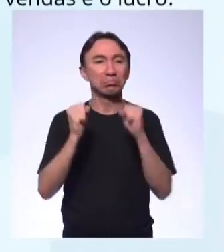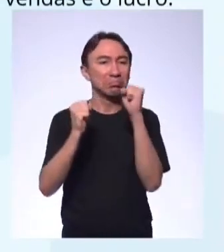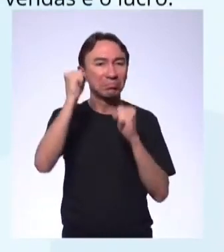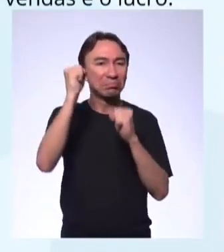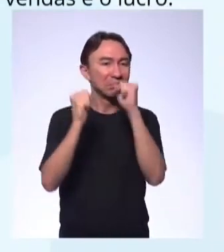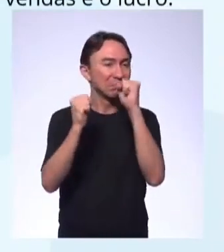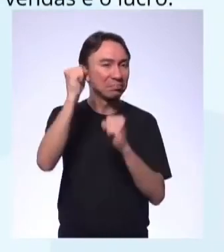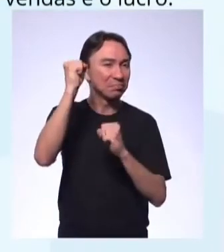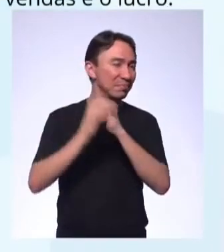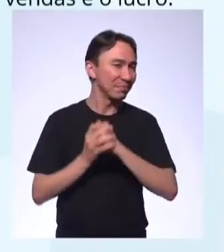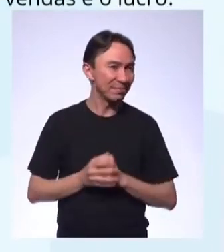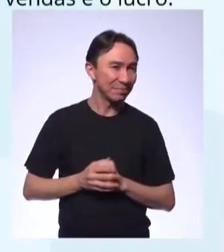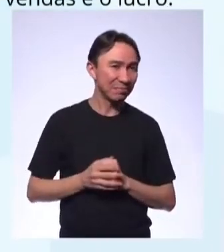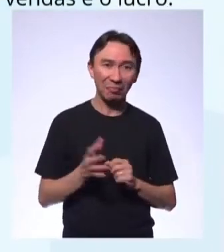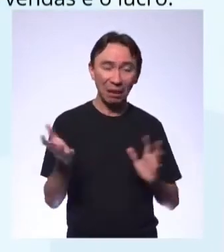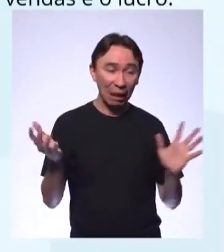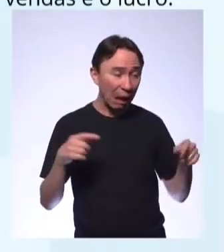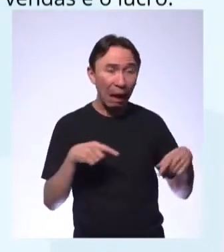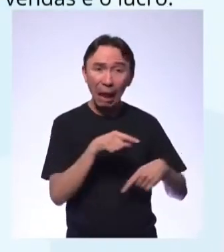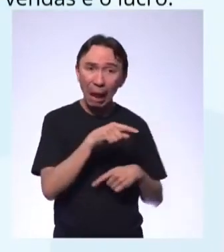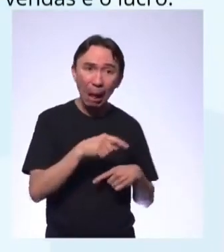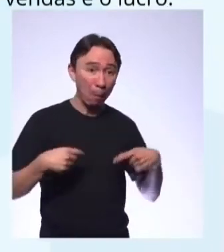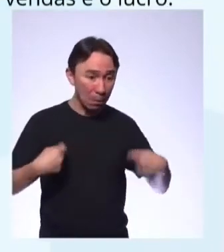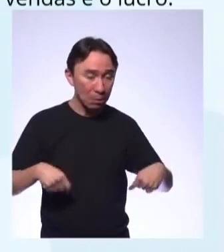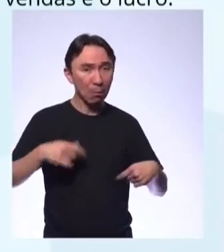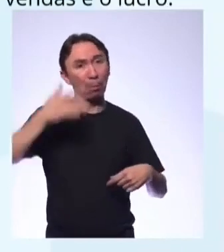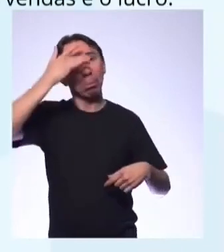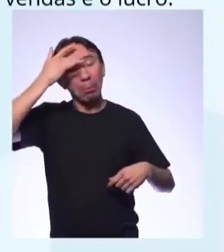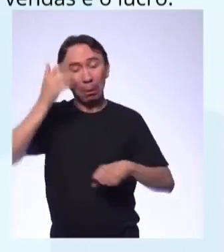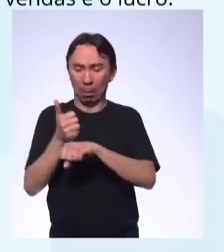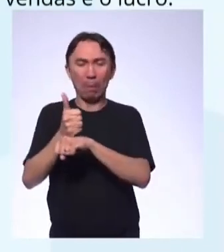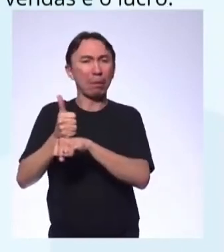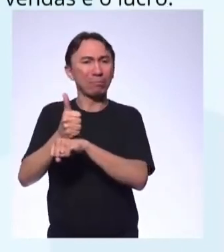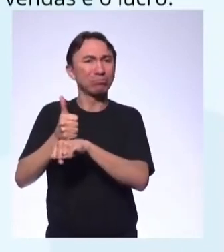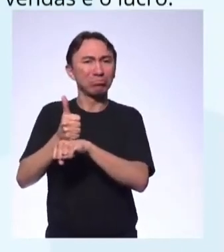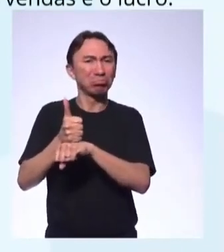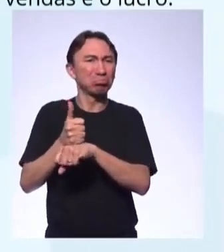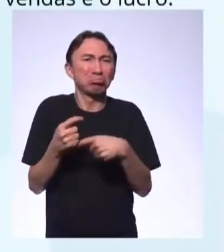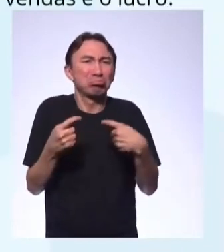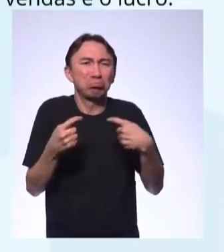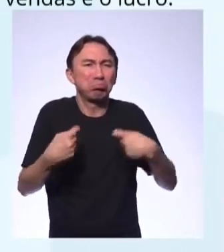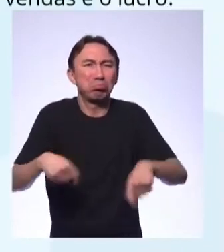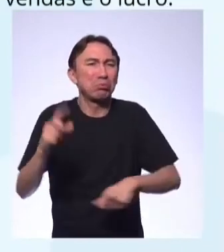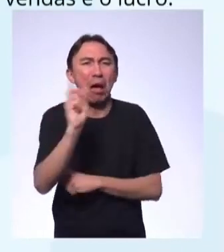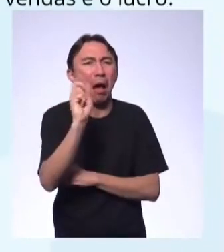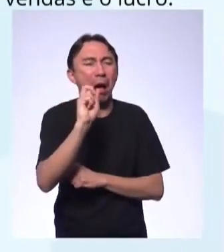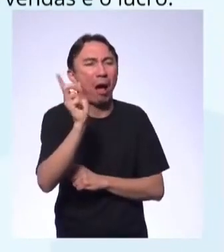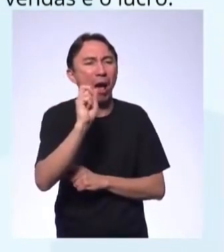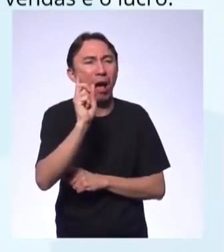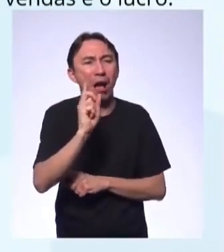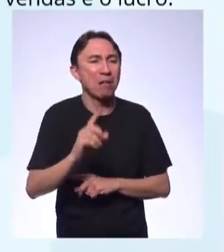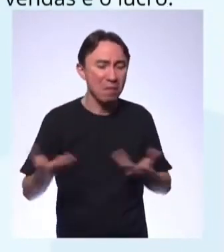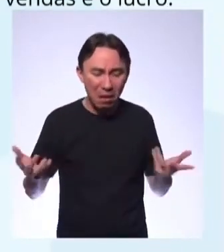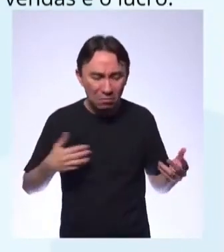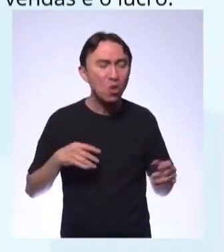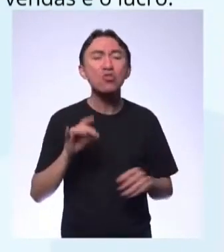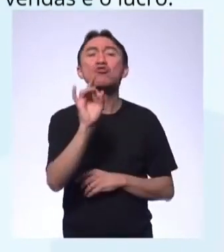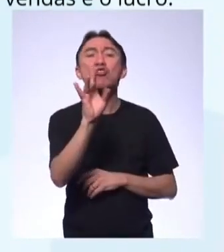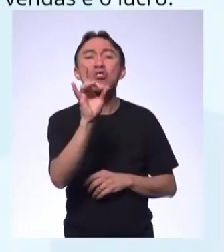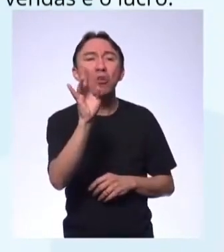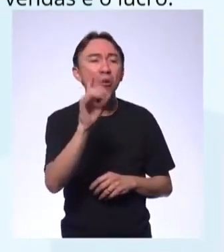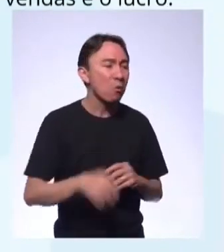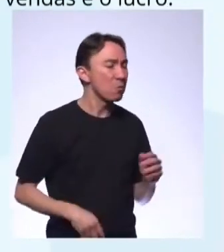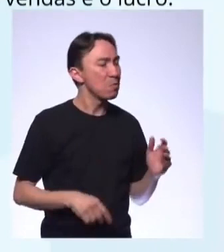requer qualificação, porque o trabalhador vai ser um mero operador da máquina, tá? Então, ele só precisa saber